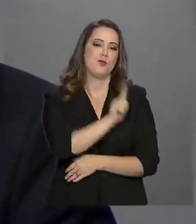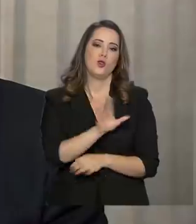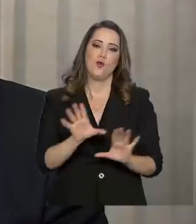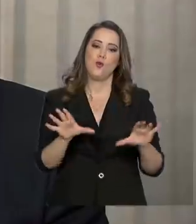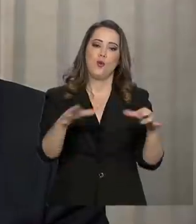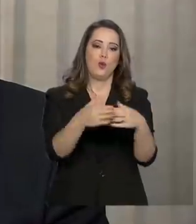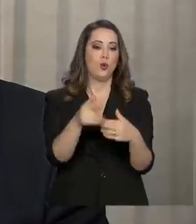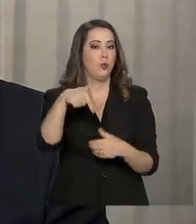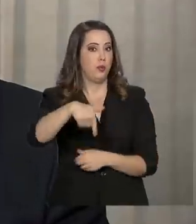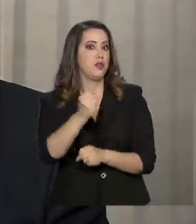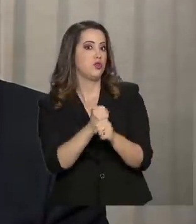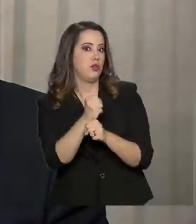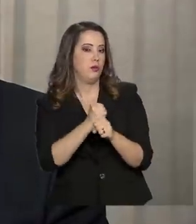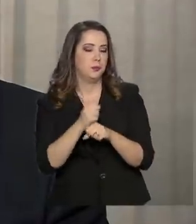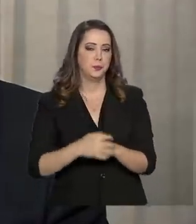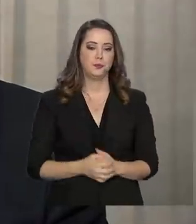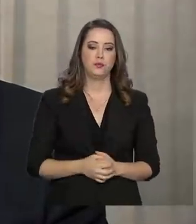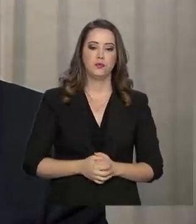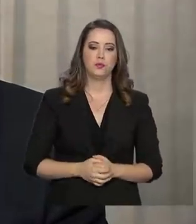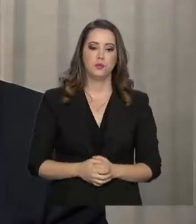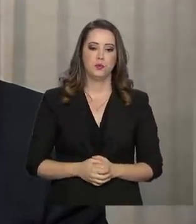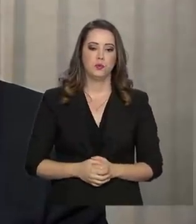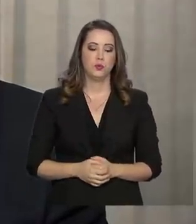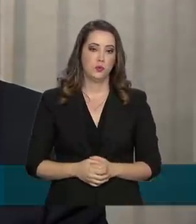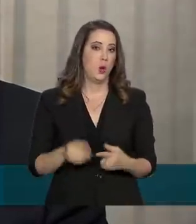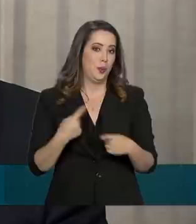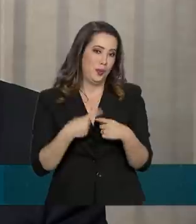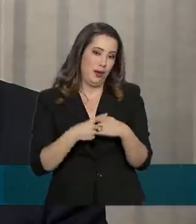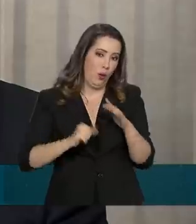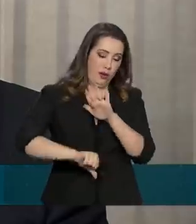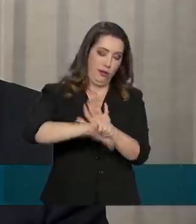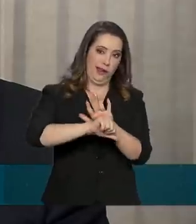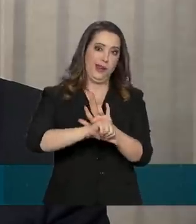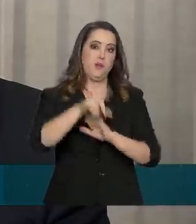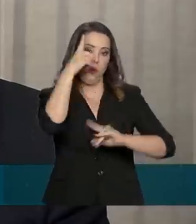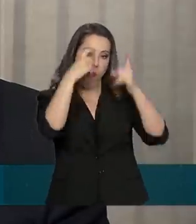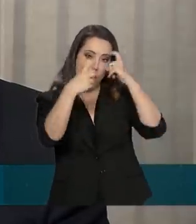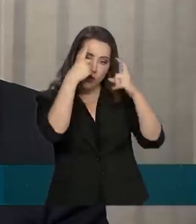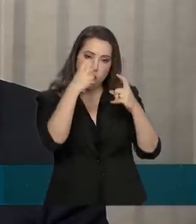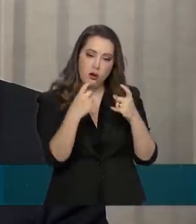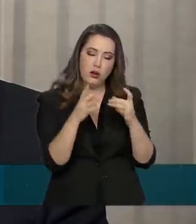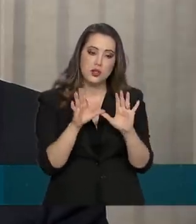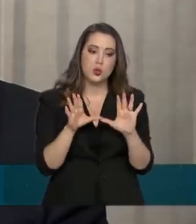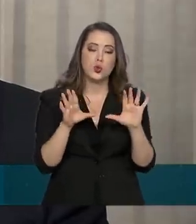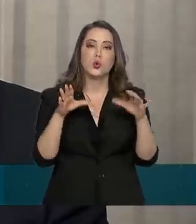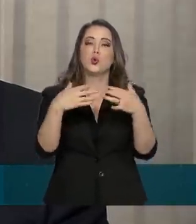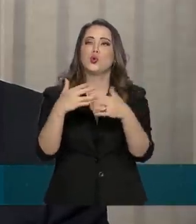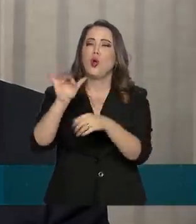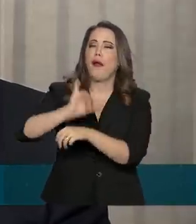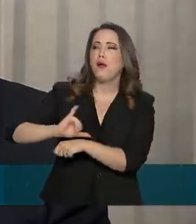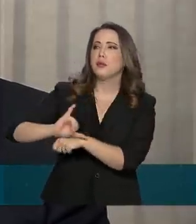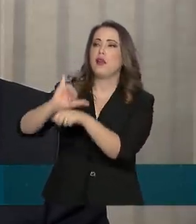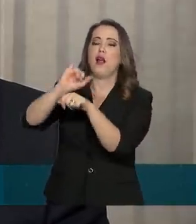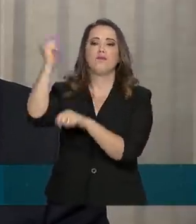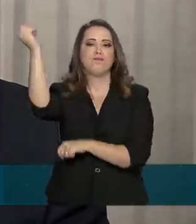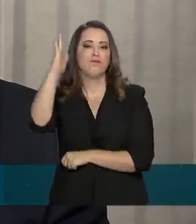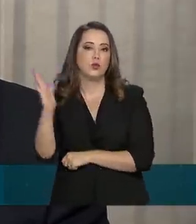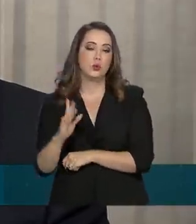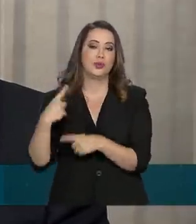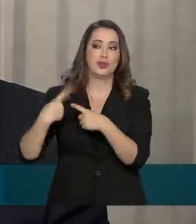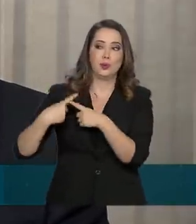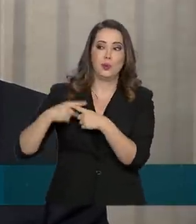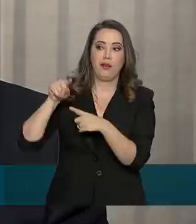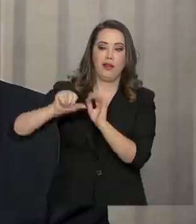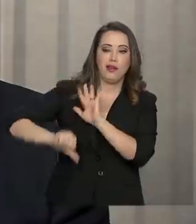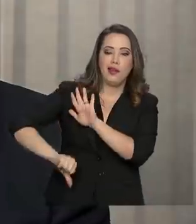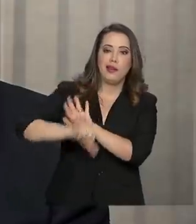pasta em 2019 boa parte da criminalidade violenta nas regiões metropolitanas está vinculado à